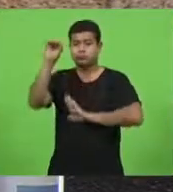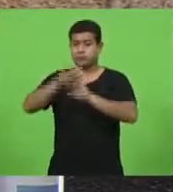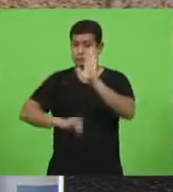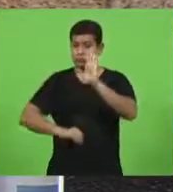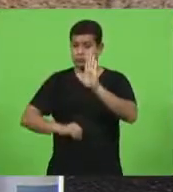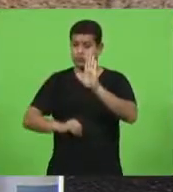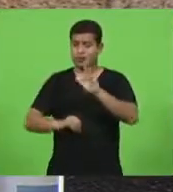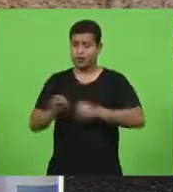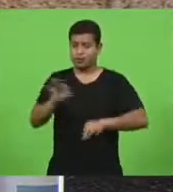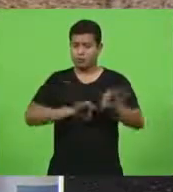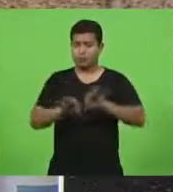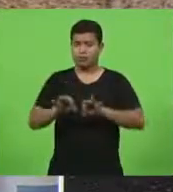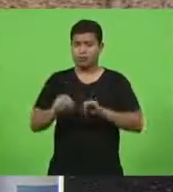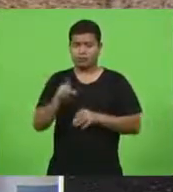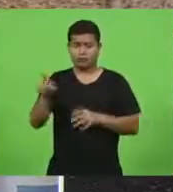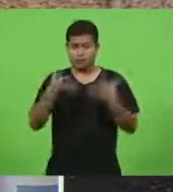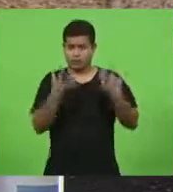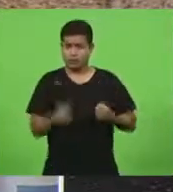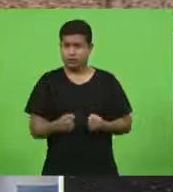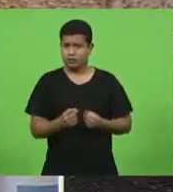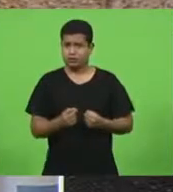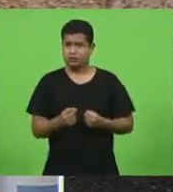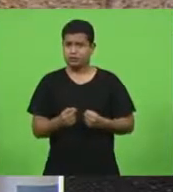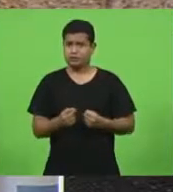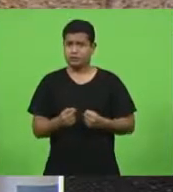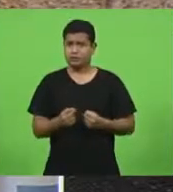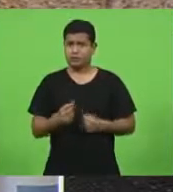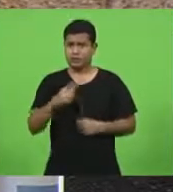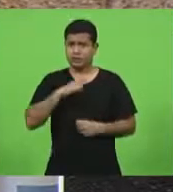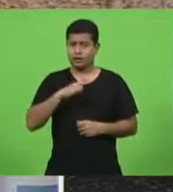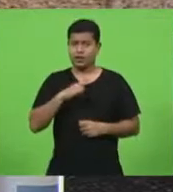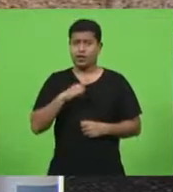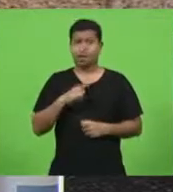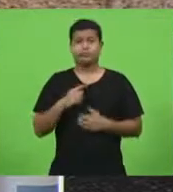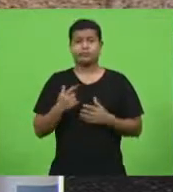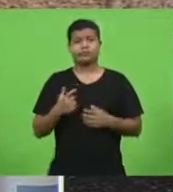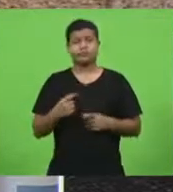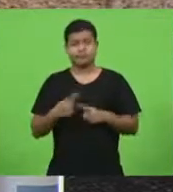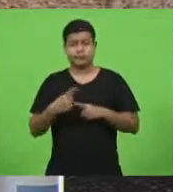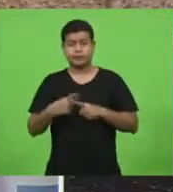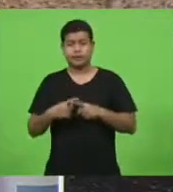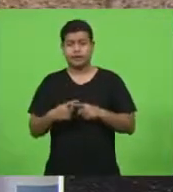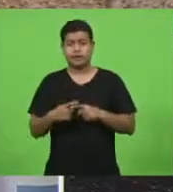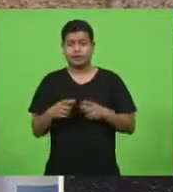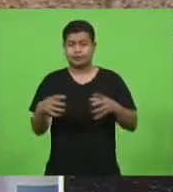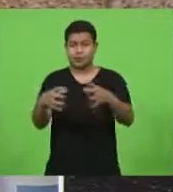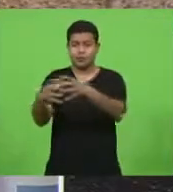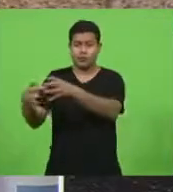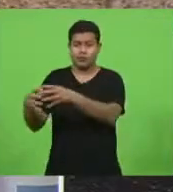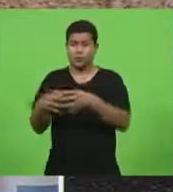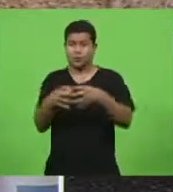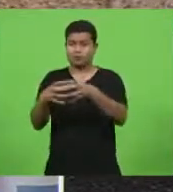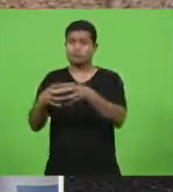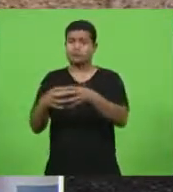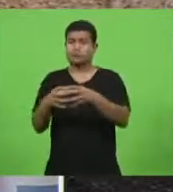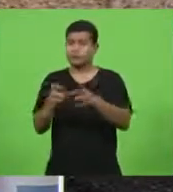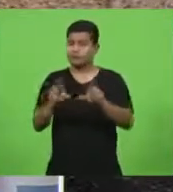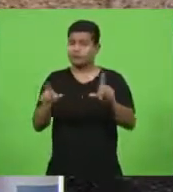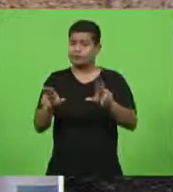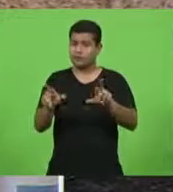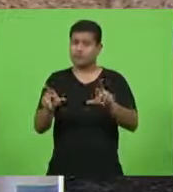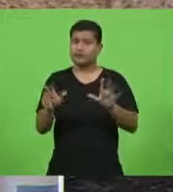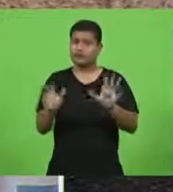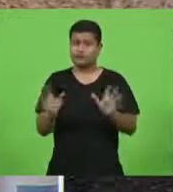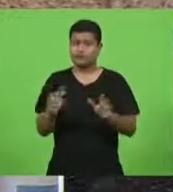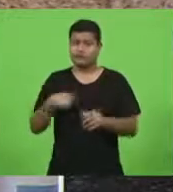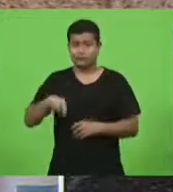atendidos? Se existe discrepância numérica, existe mesmo. Tá? Enorme. E eu friso de novo, mais uma